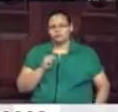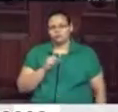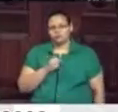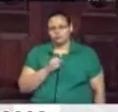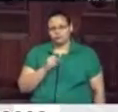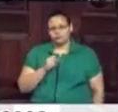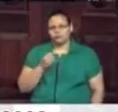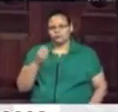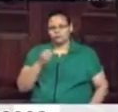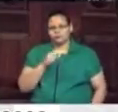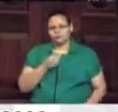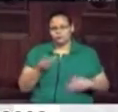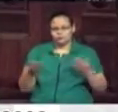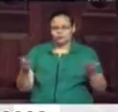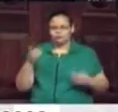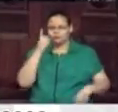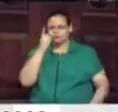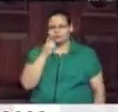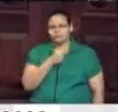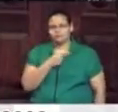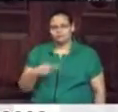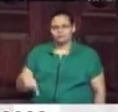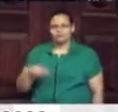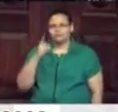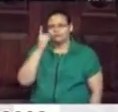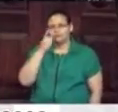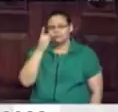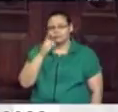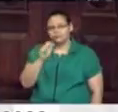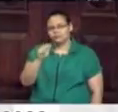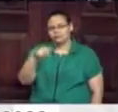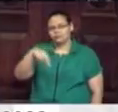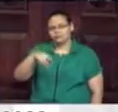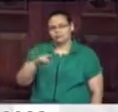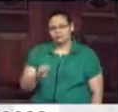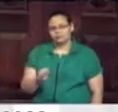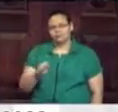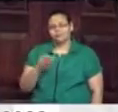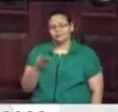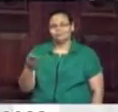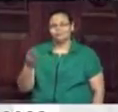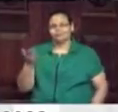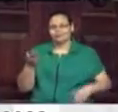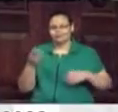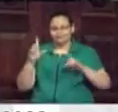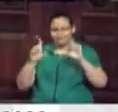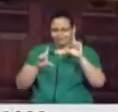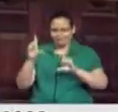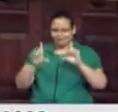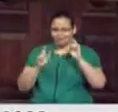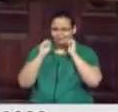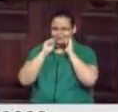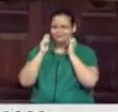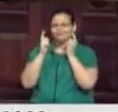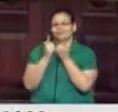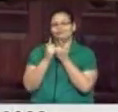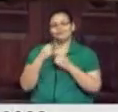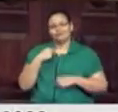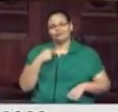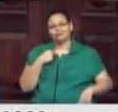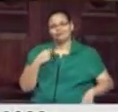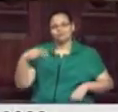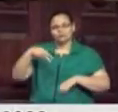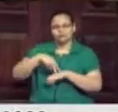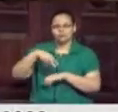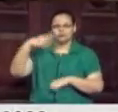Senhoras e senhores deputados, presidente dessa sessão, deputado André Suciliano, aqueles que nos acompanham na TV Alerj, eu subo